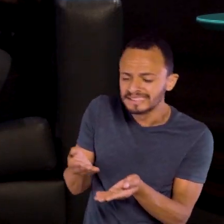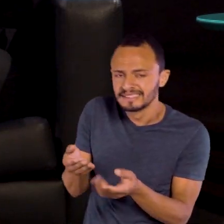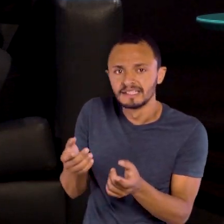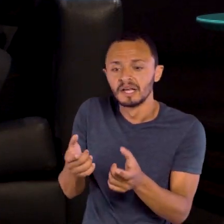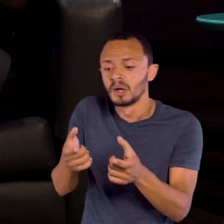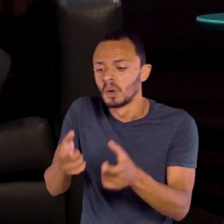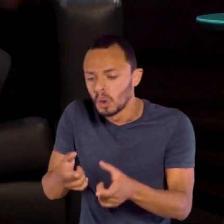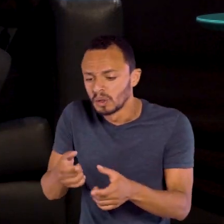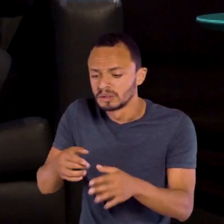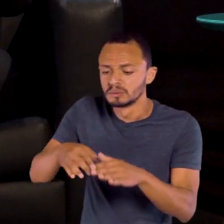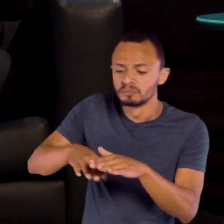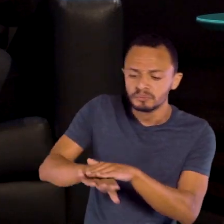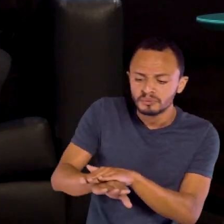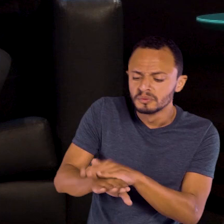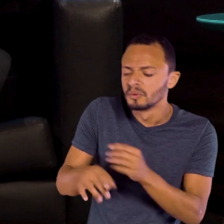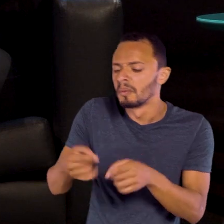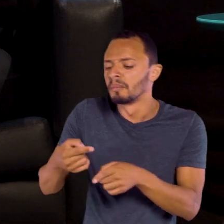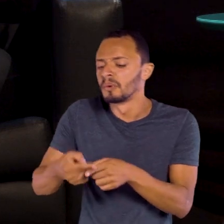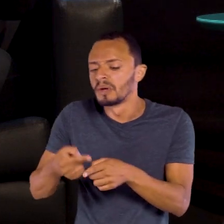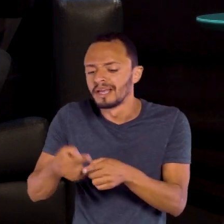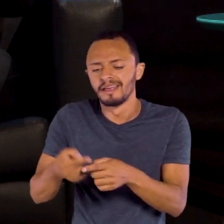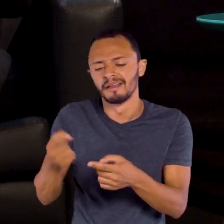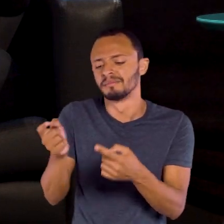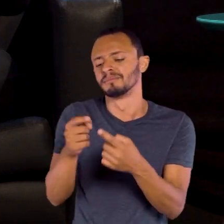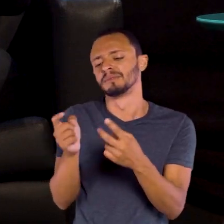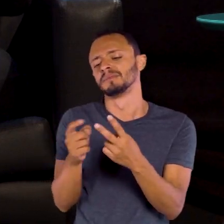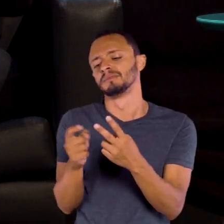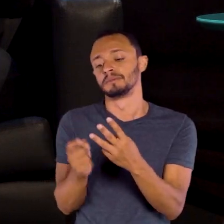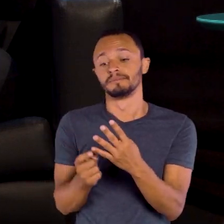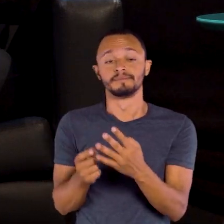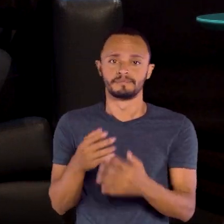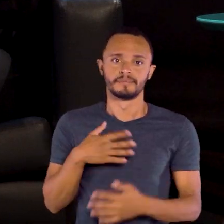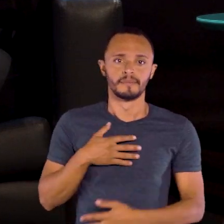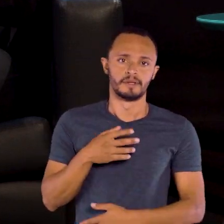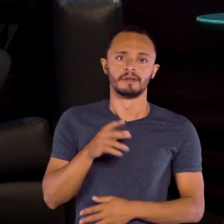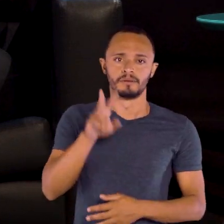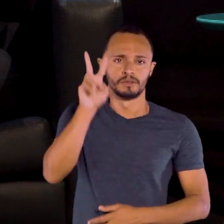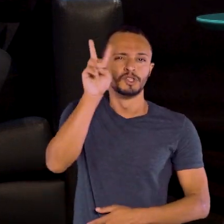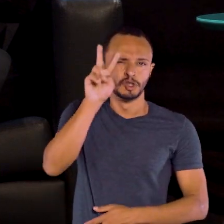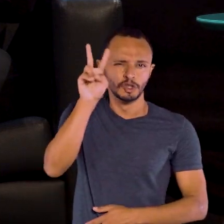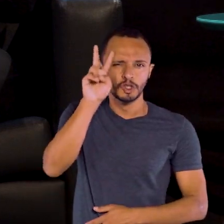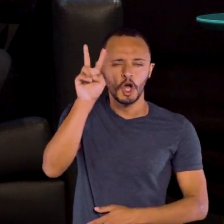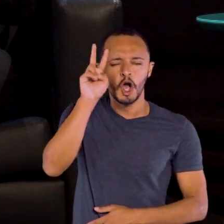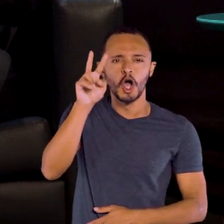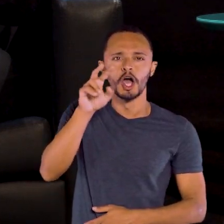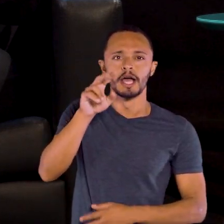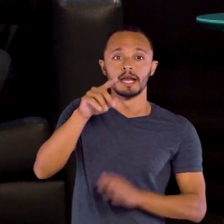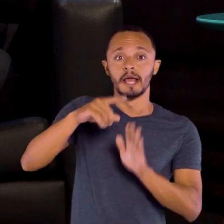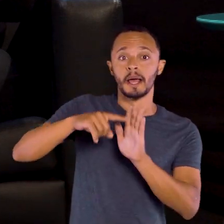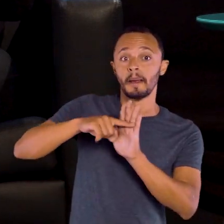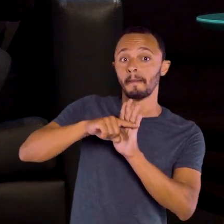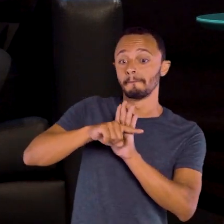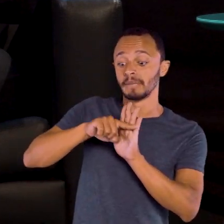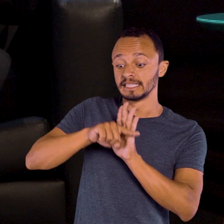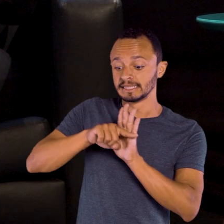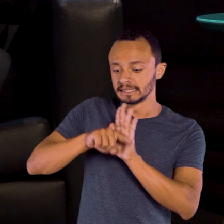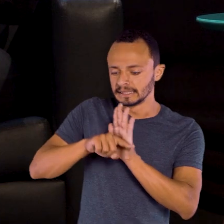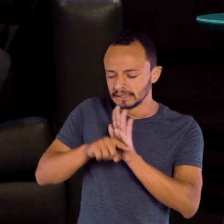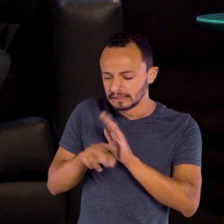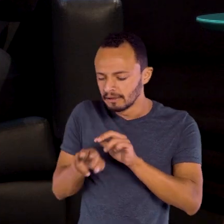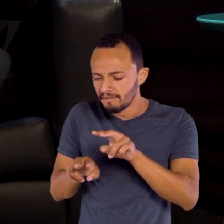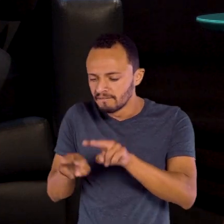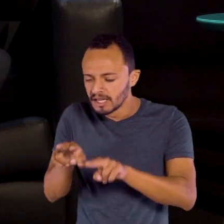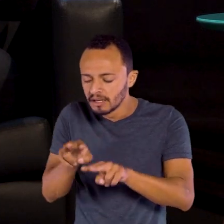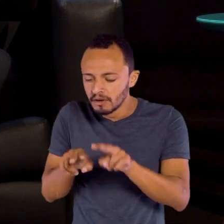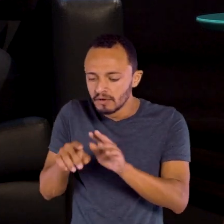aí várias matérias com historiadores e pesquisadores contando, né, falando da origem de cada objeto e